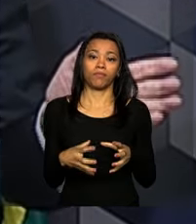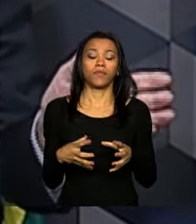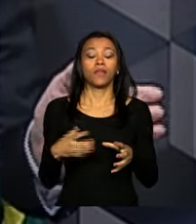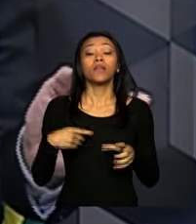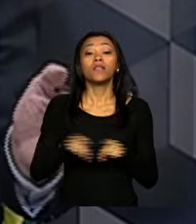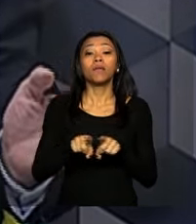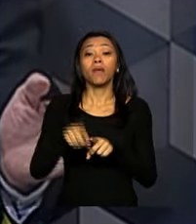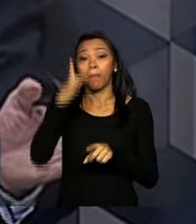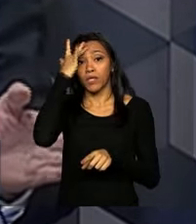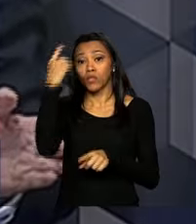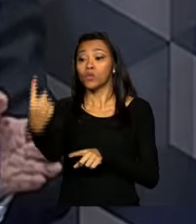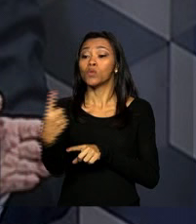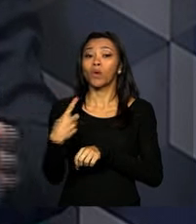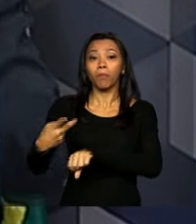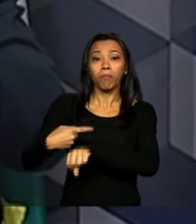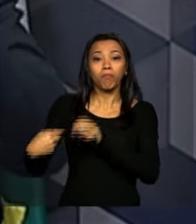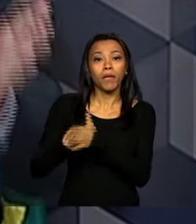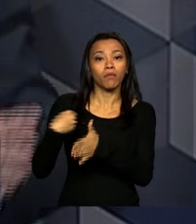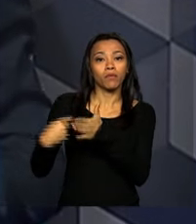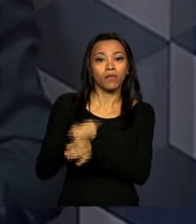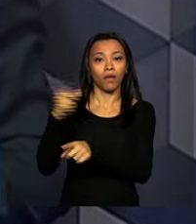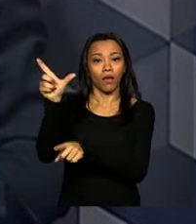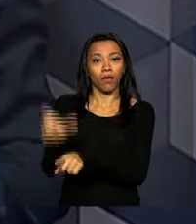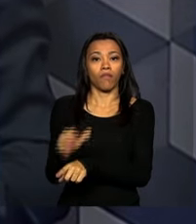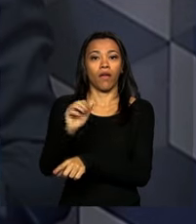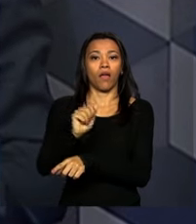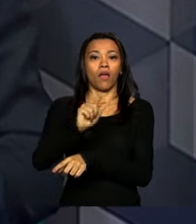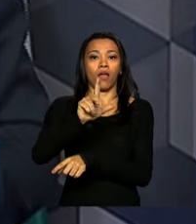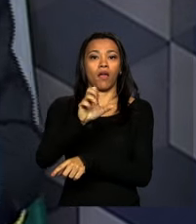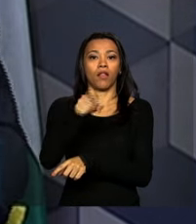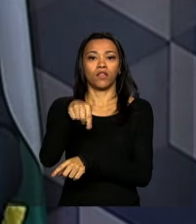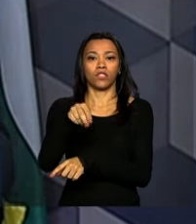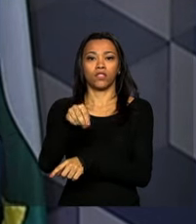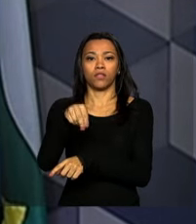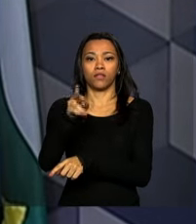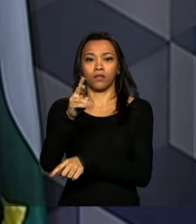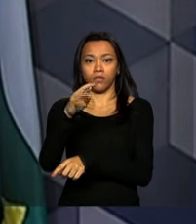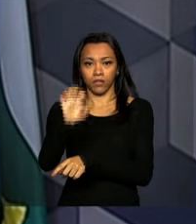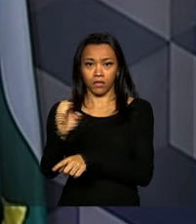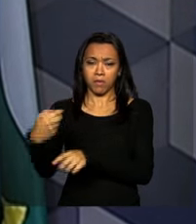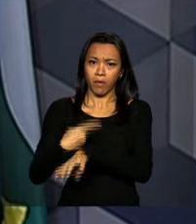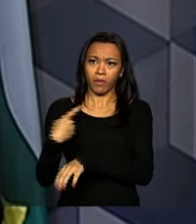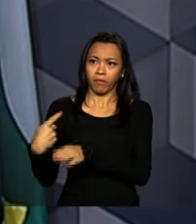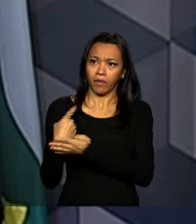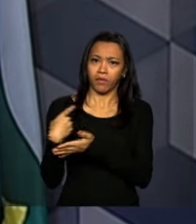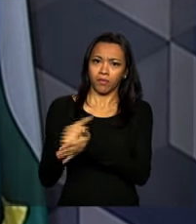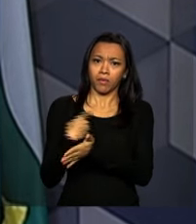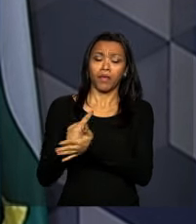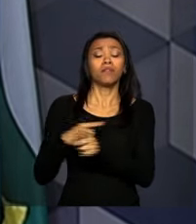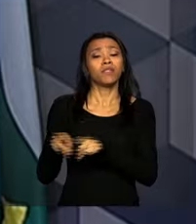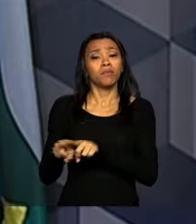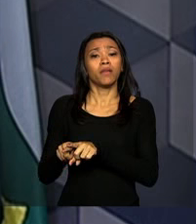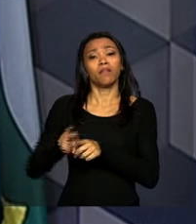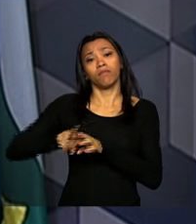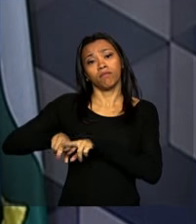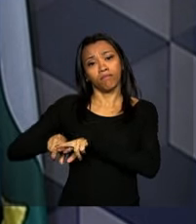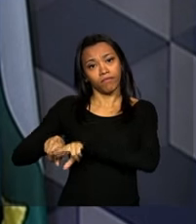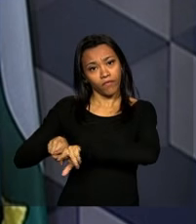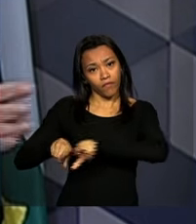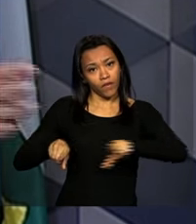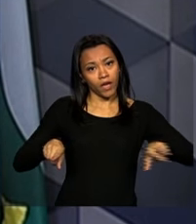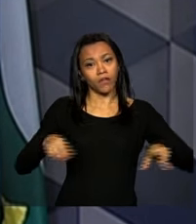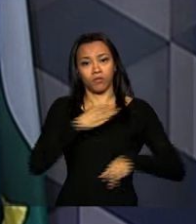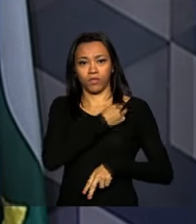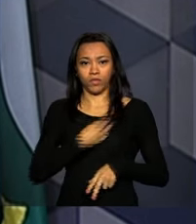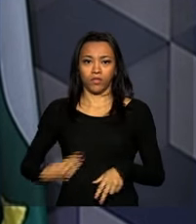dias me perguntava como estava indo isso, e a gente conversava, e os ministros da área. Então, a